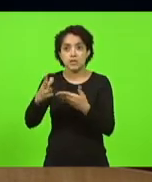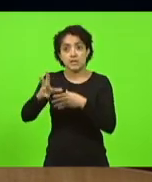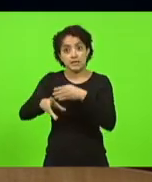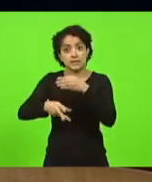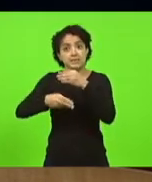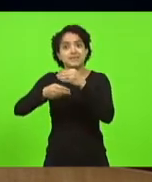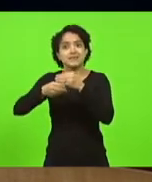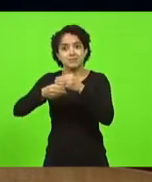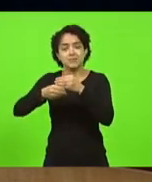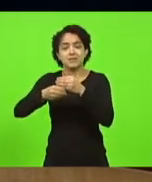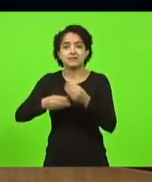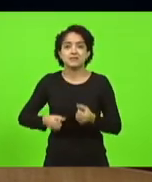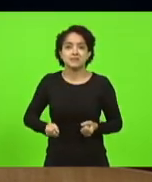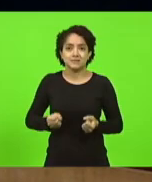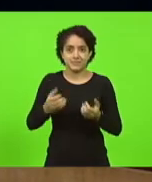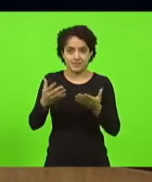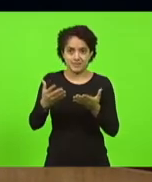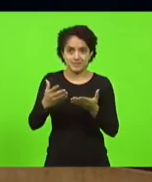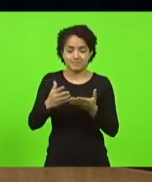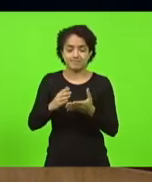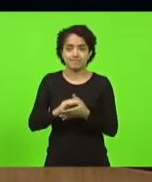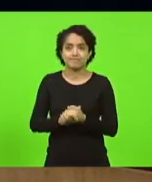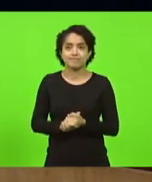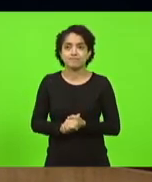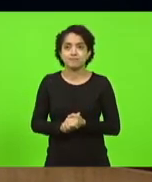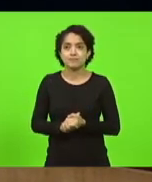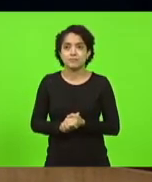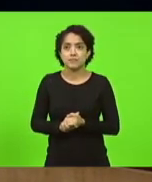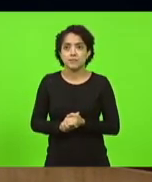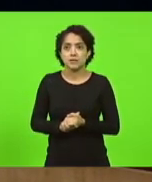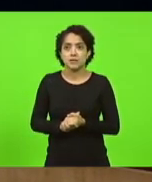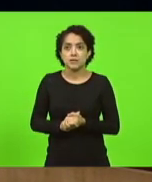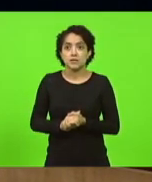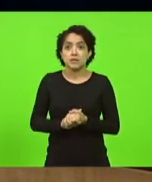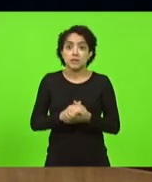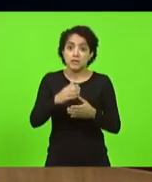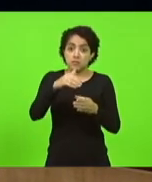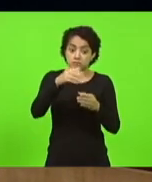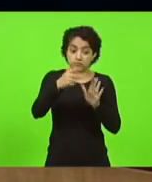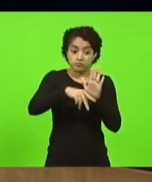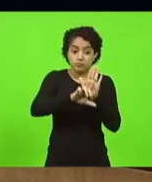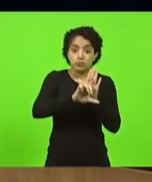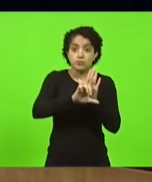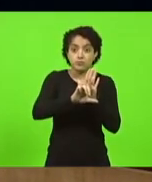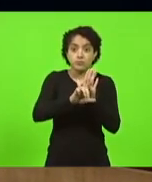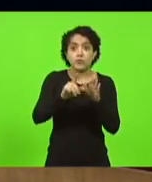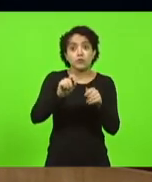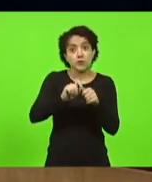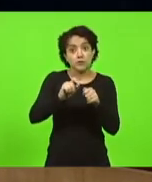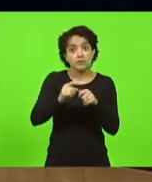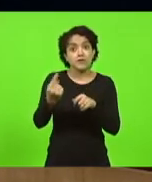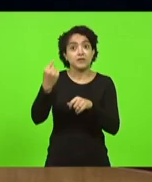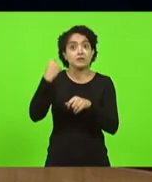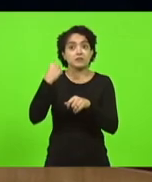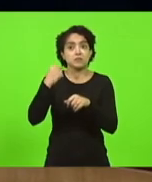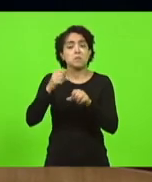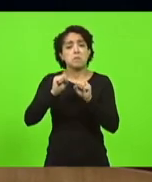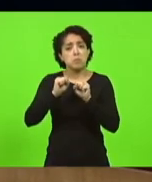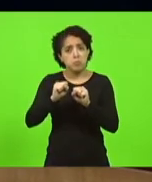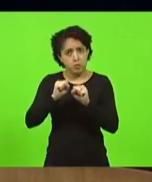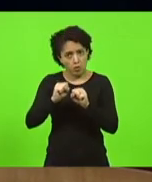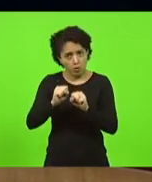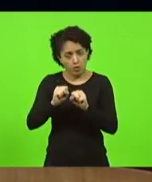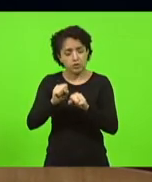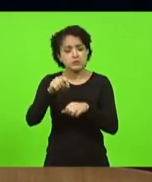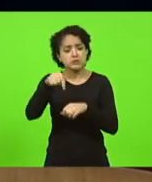despesas. Se nós fizemos isso no projeto de lei anterior, nós podemos fazer isso também